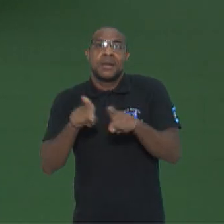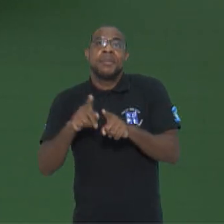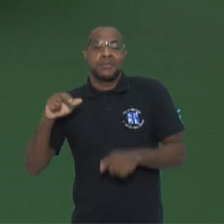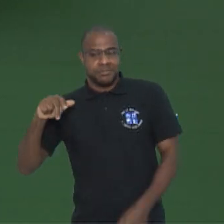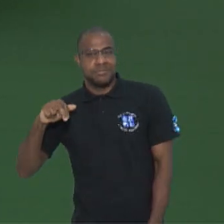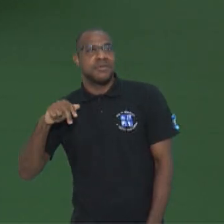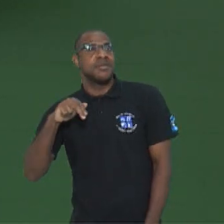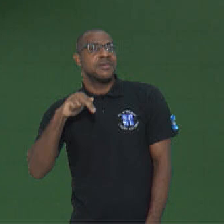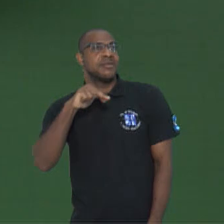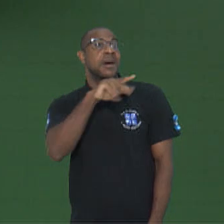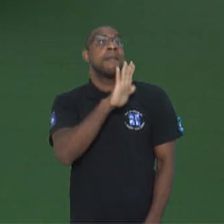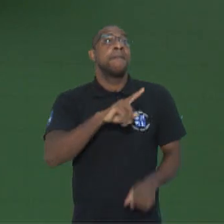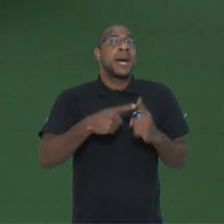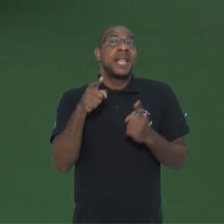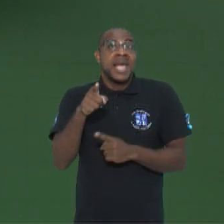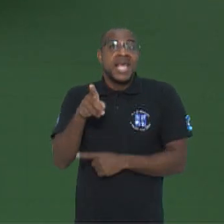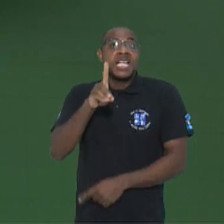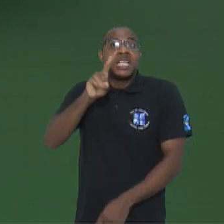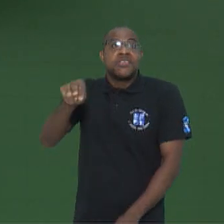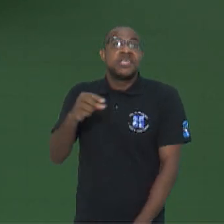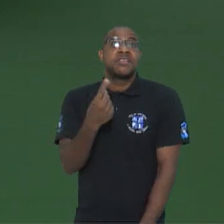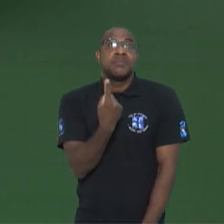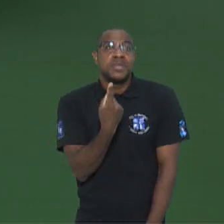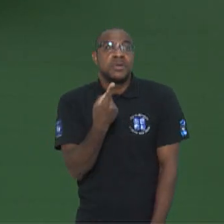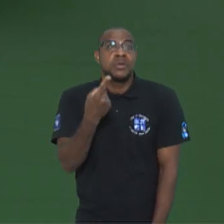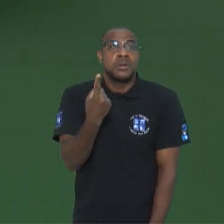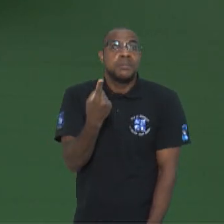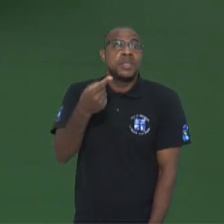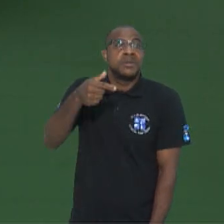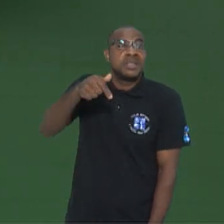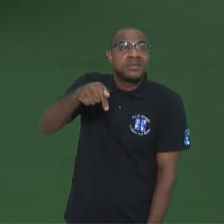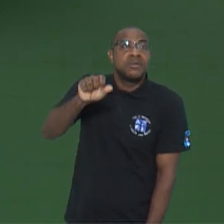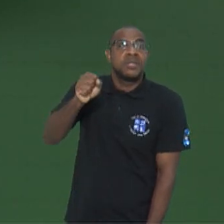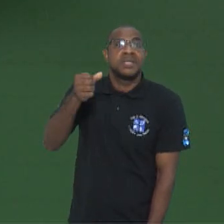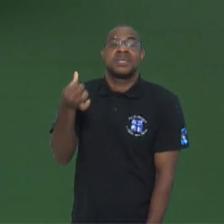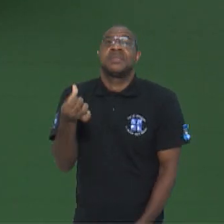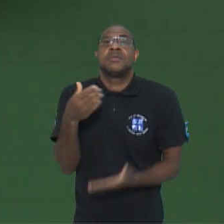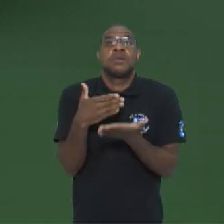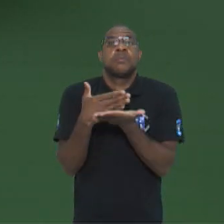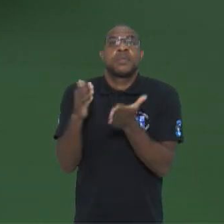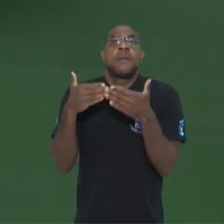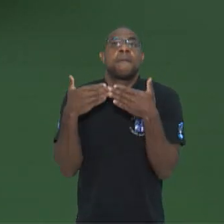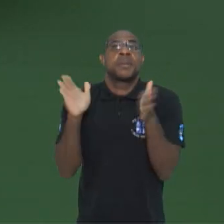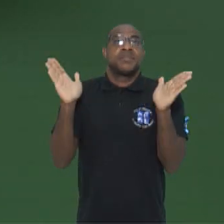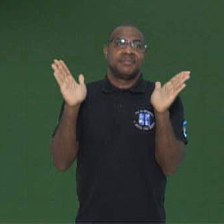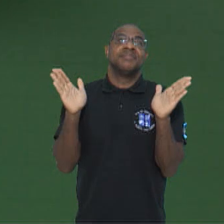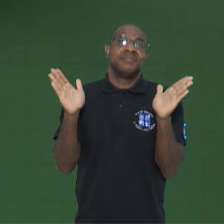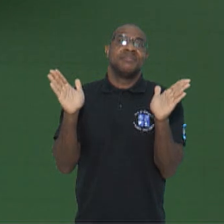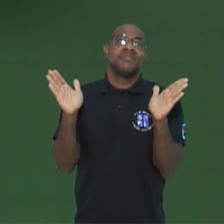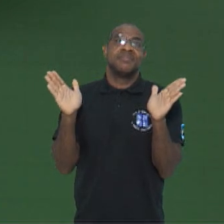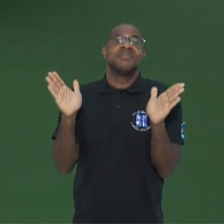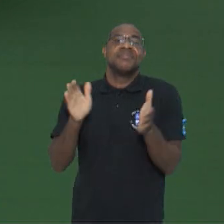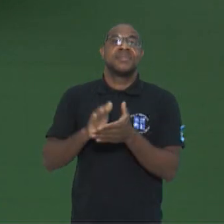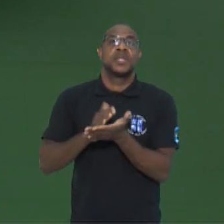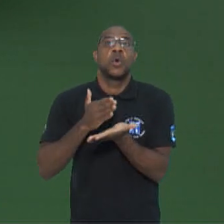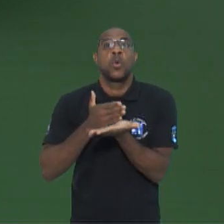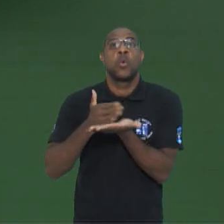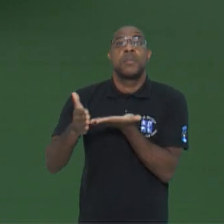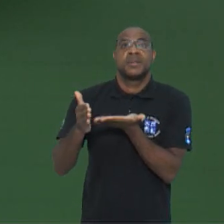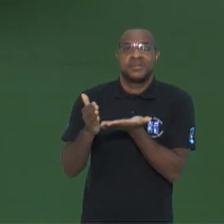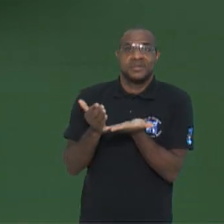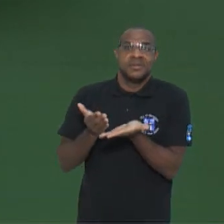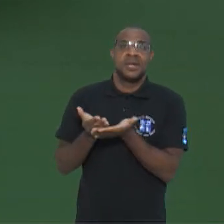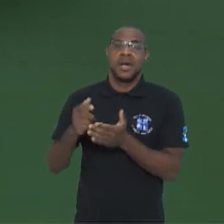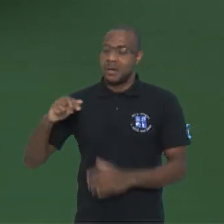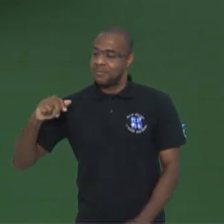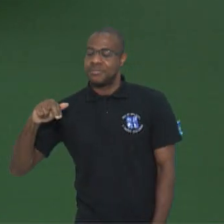essa data de 1786 é um marco para início do montanhismo. Então a gente considera que o montanhismo, enquanto esporte,